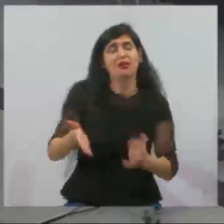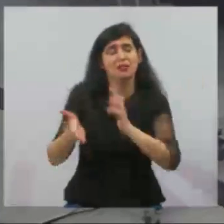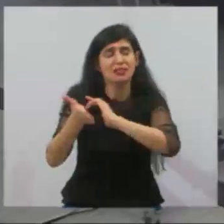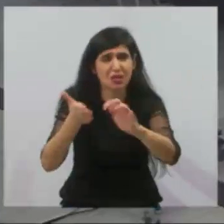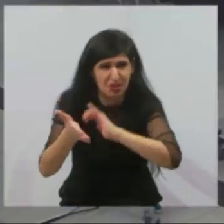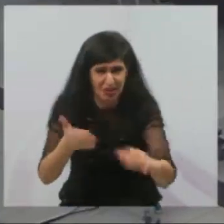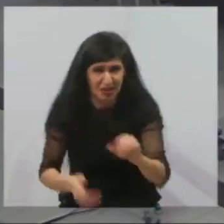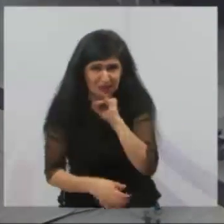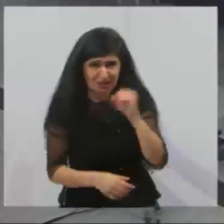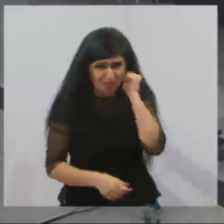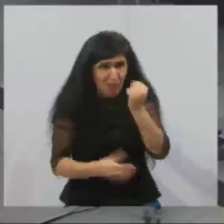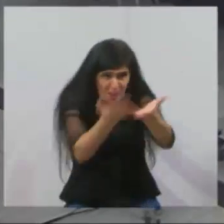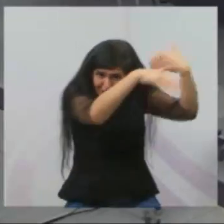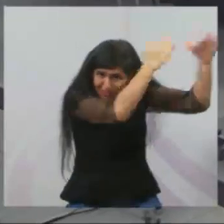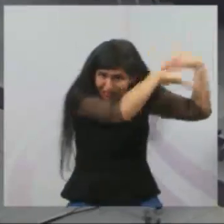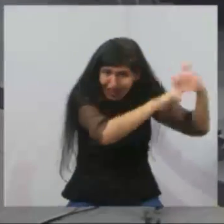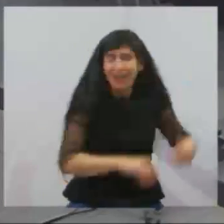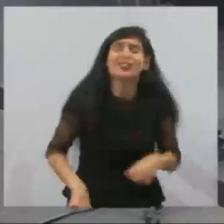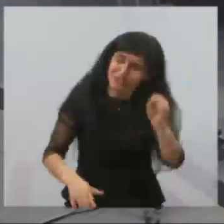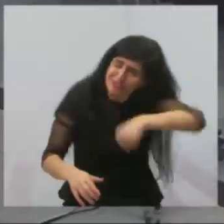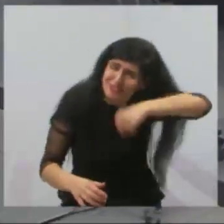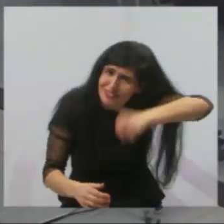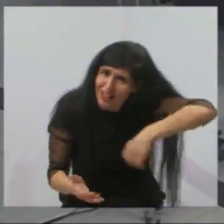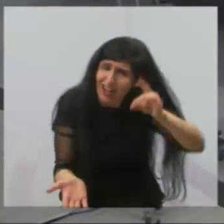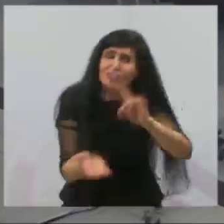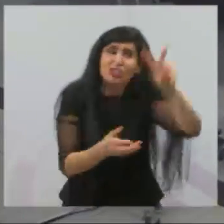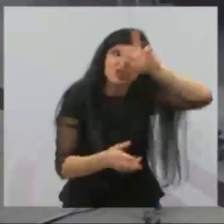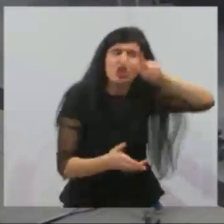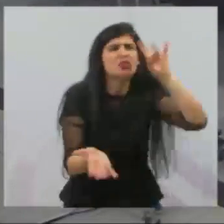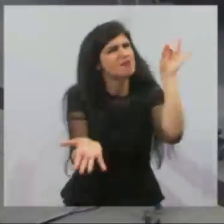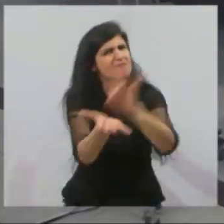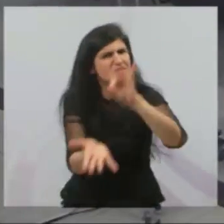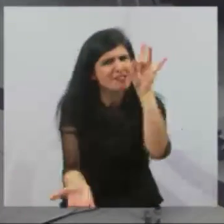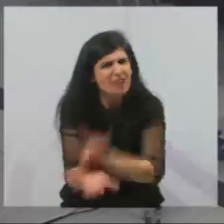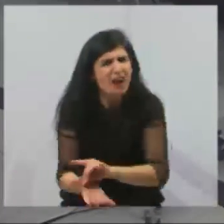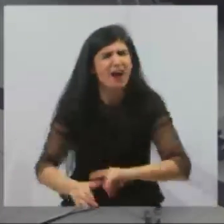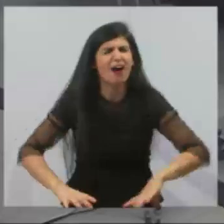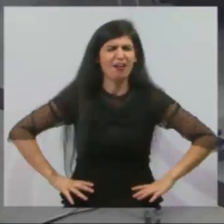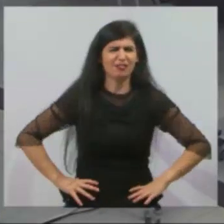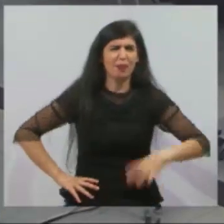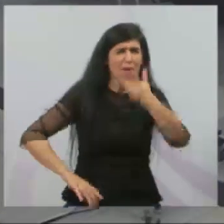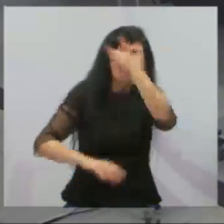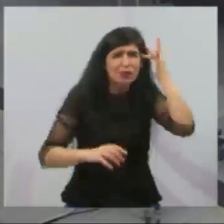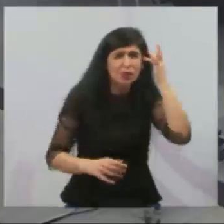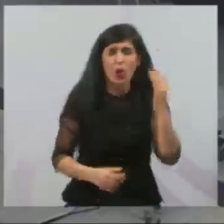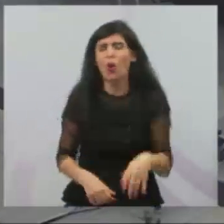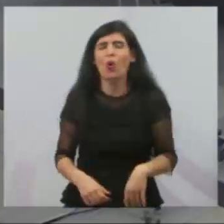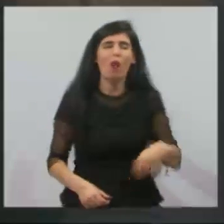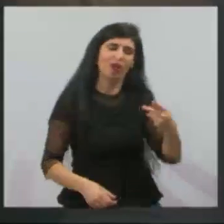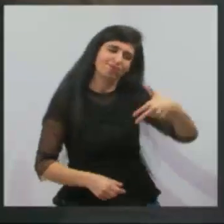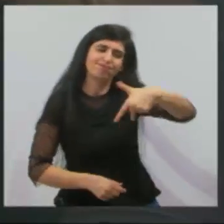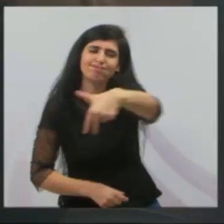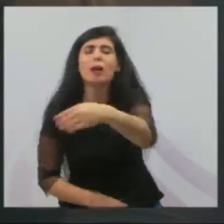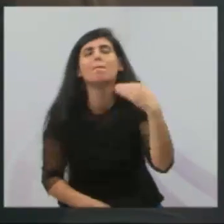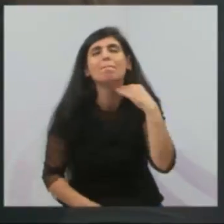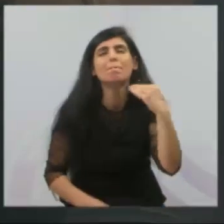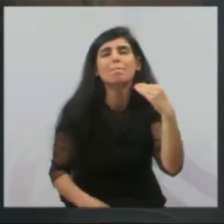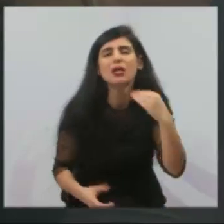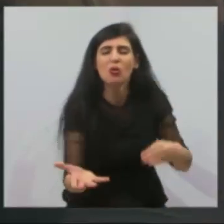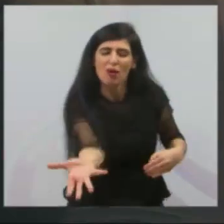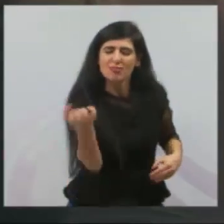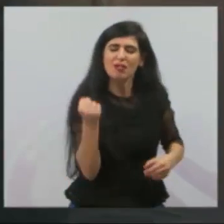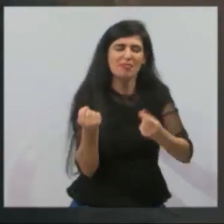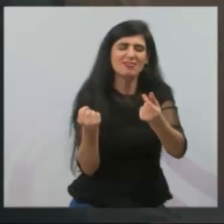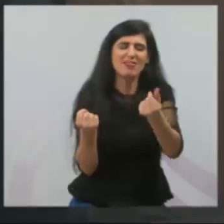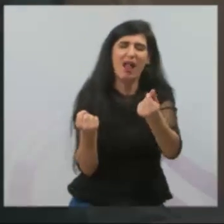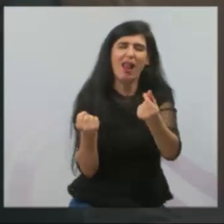atual, Isaías Santana. Então a história precisa ser contada na sua completude, porque senão nos leva a um ledo